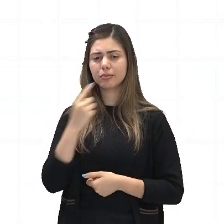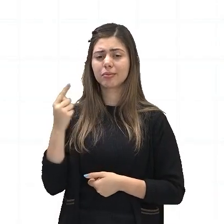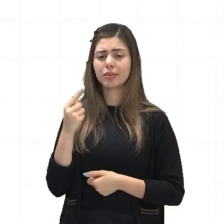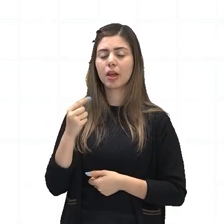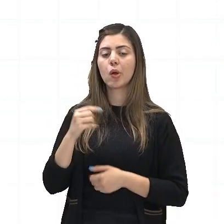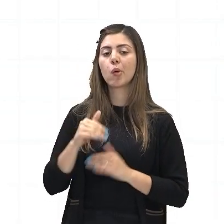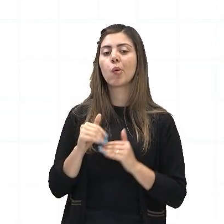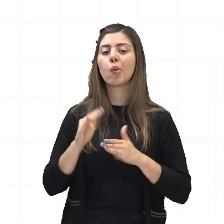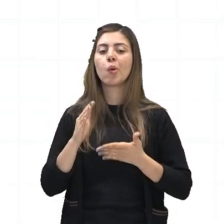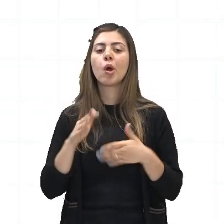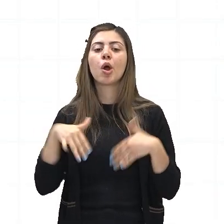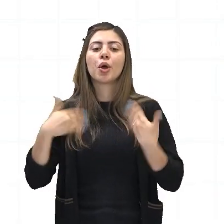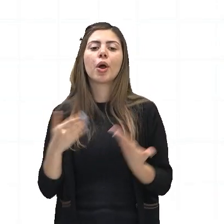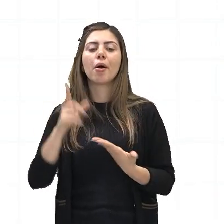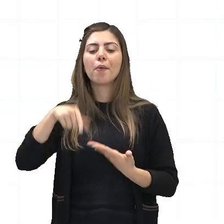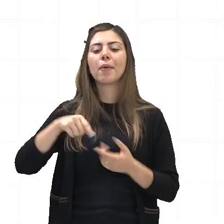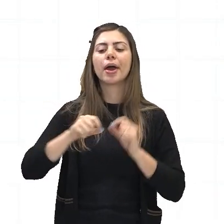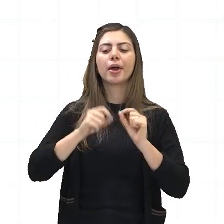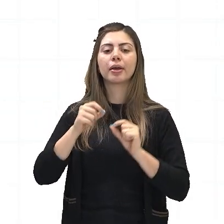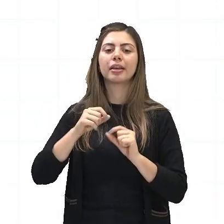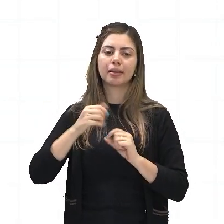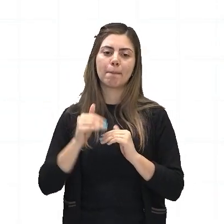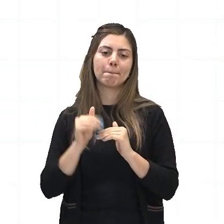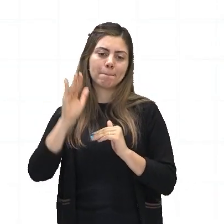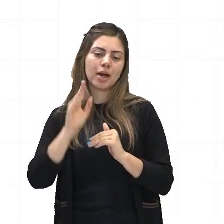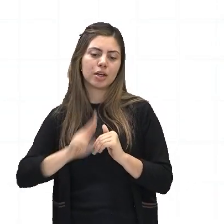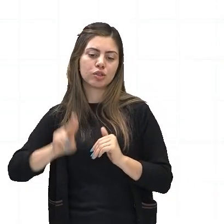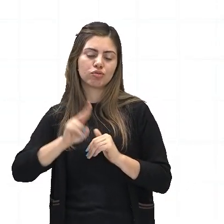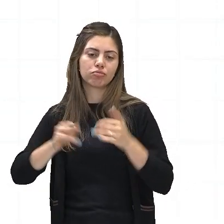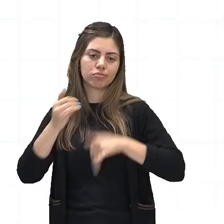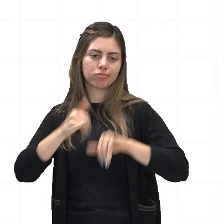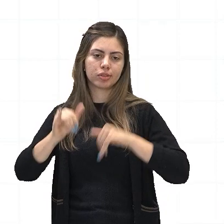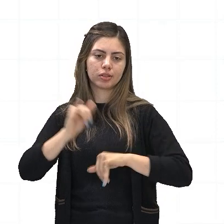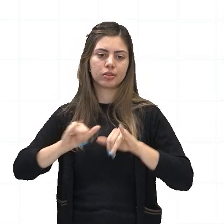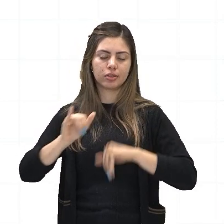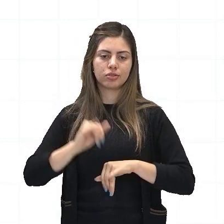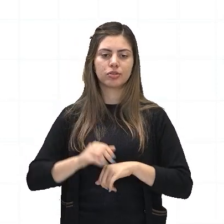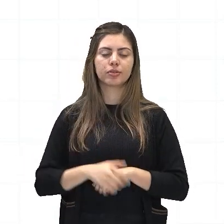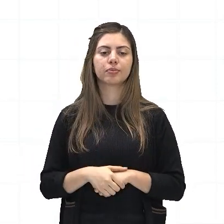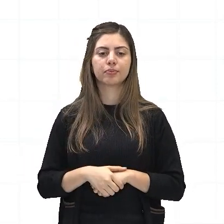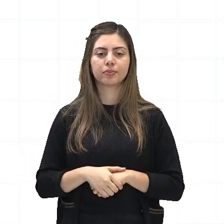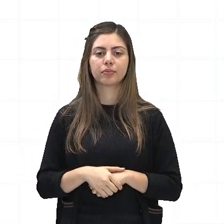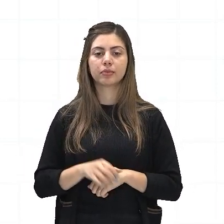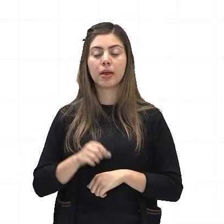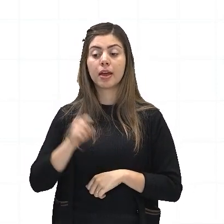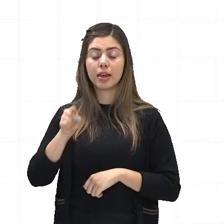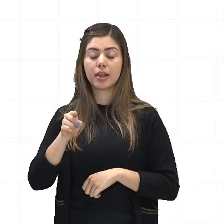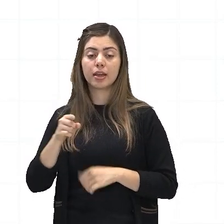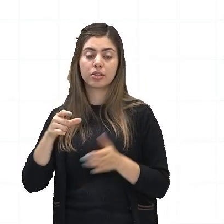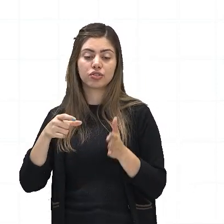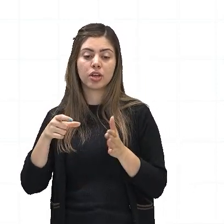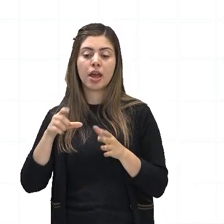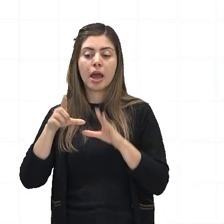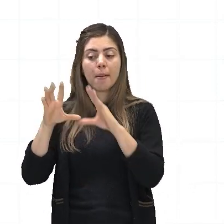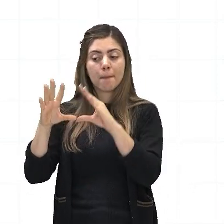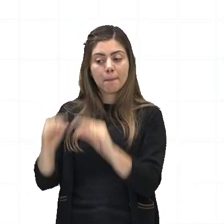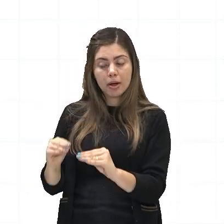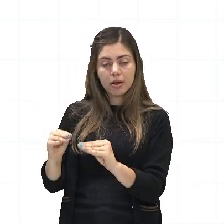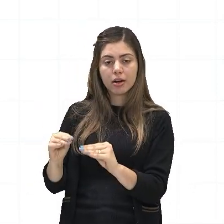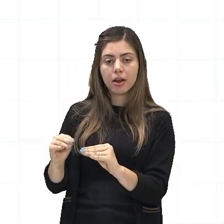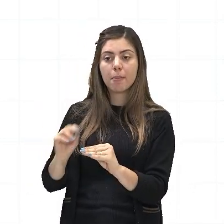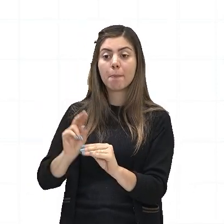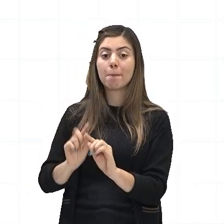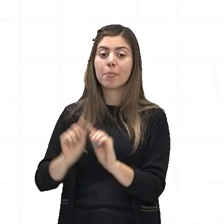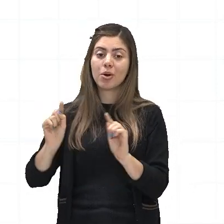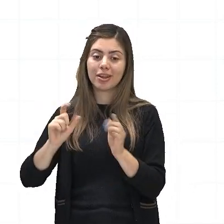mais consomem energia elétrica, mesmo desligados. Né? Desligados, como a gente pôde observar, no modo stand-by. A gente